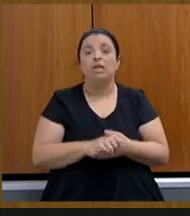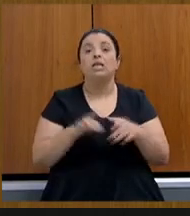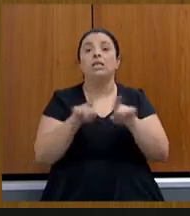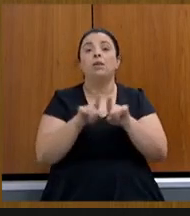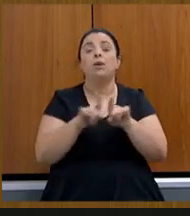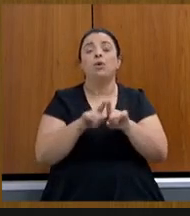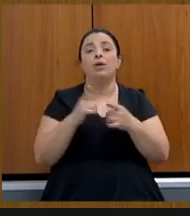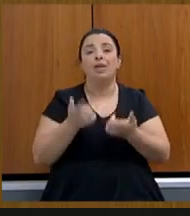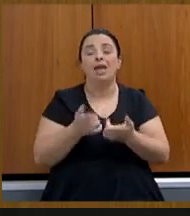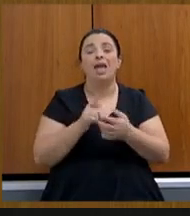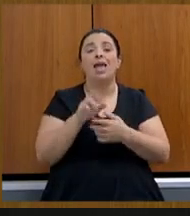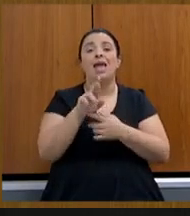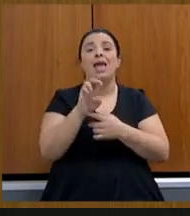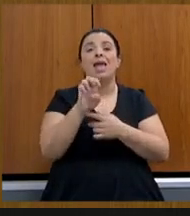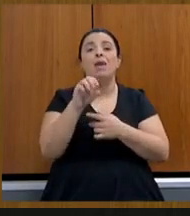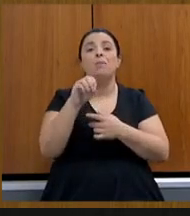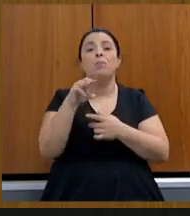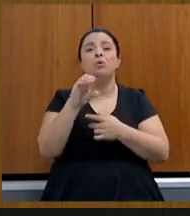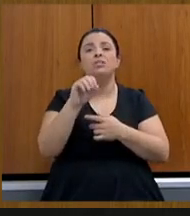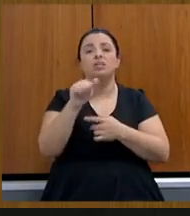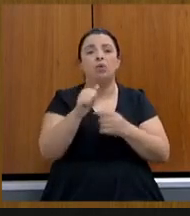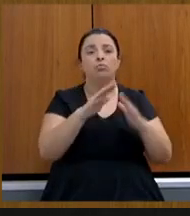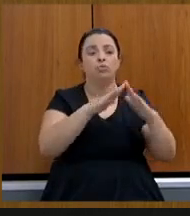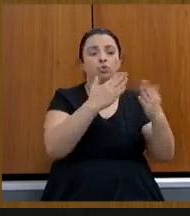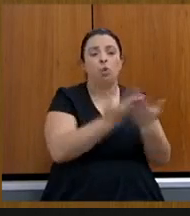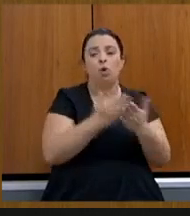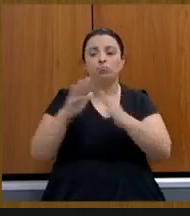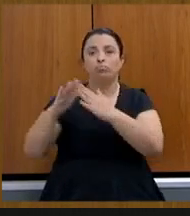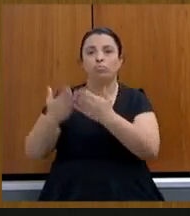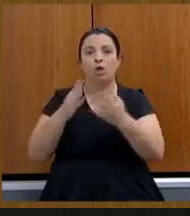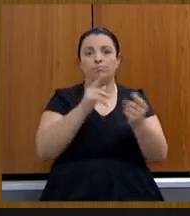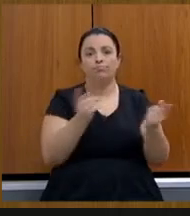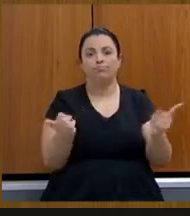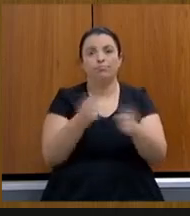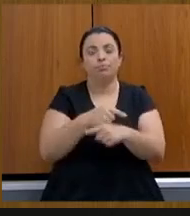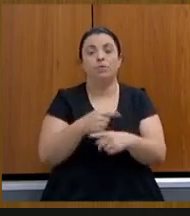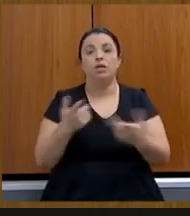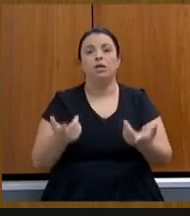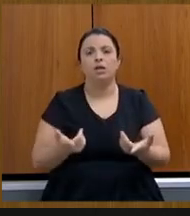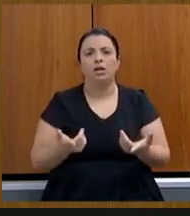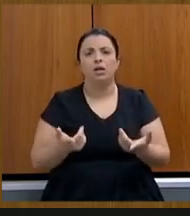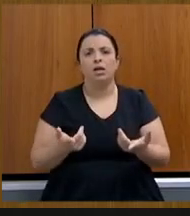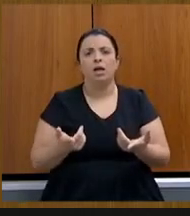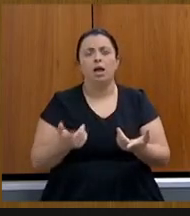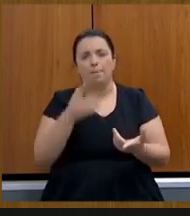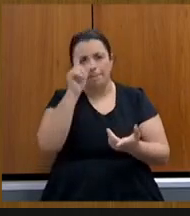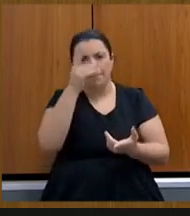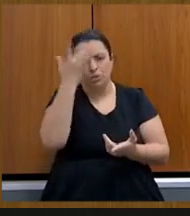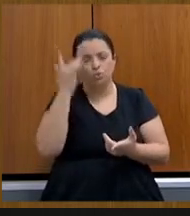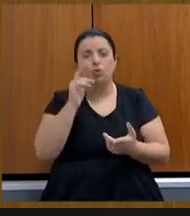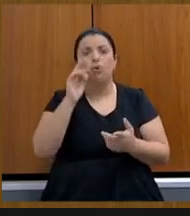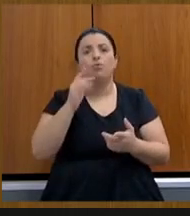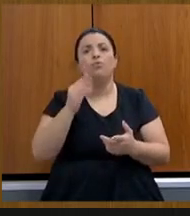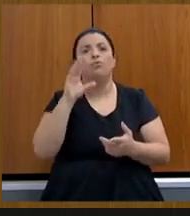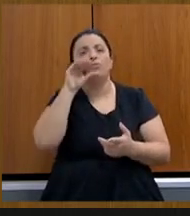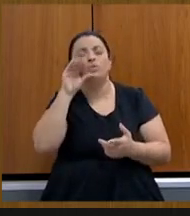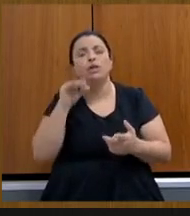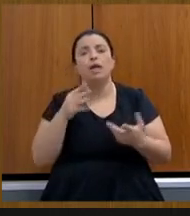emoções cujo direito foi negado e um direito previsto no art 12 estatuto do magistério a